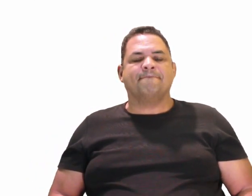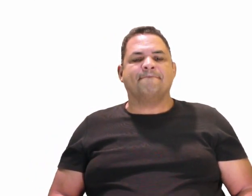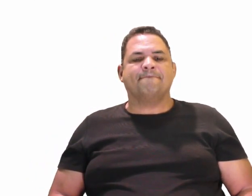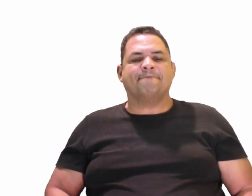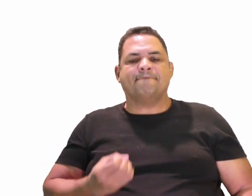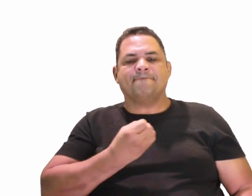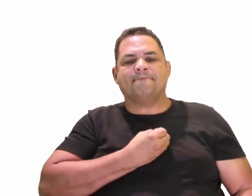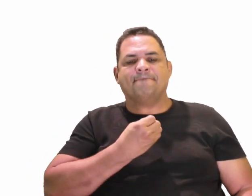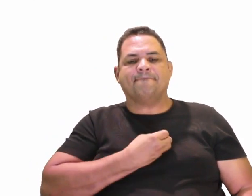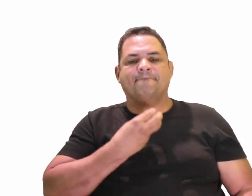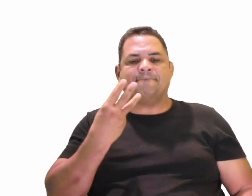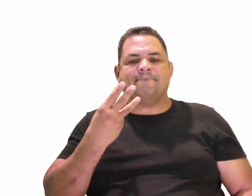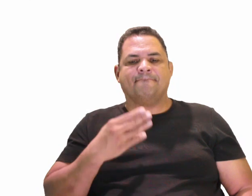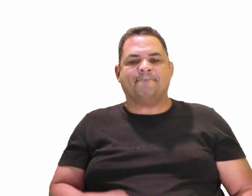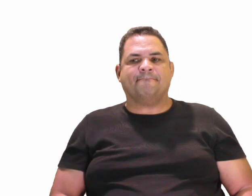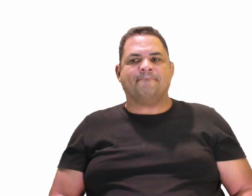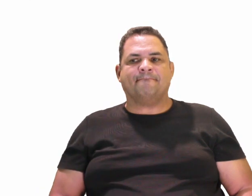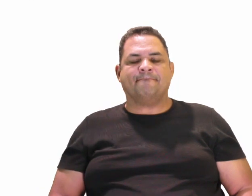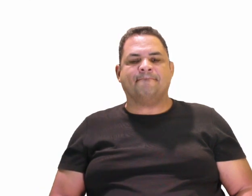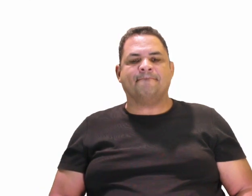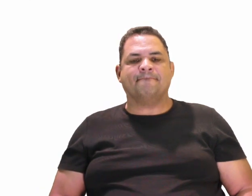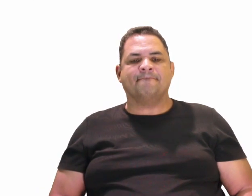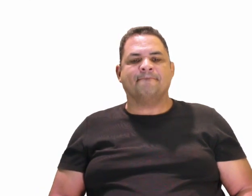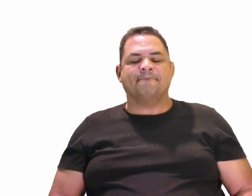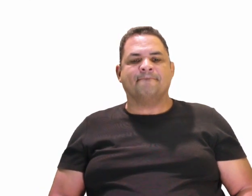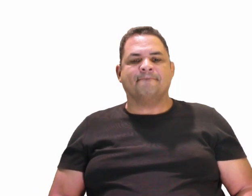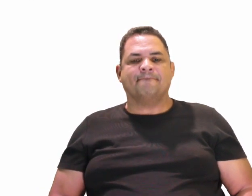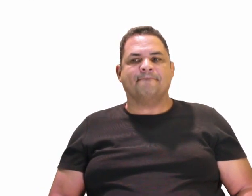Número 3, every Sunday morning,